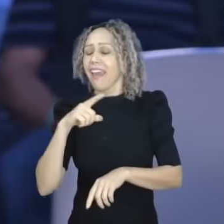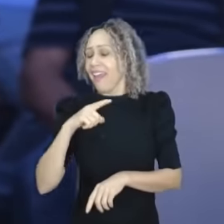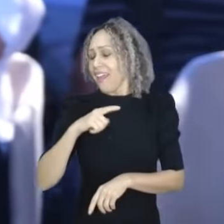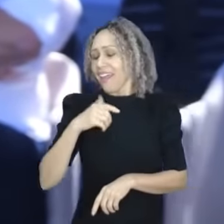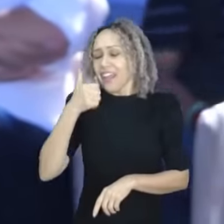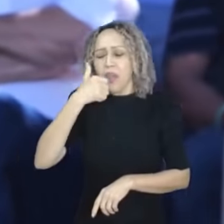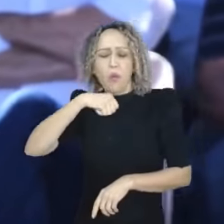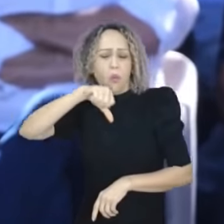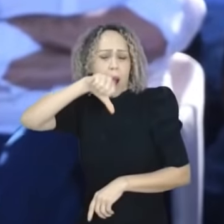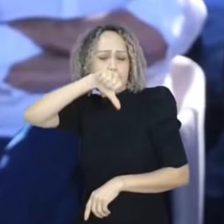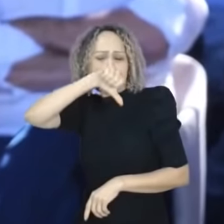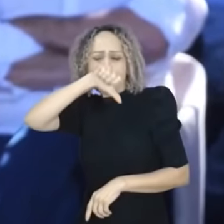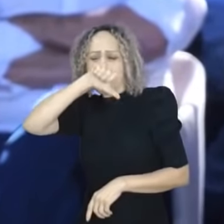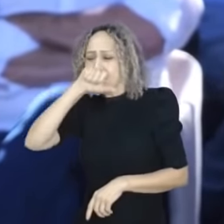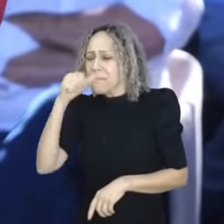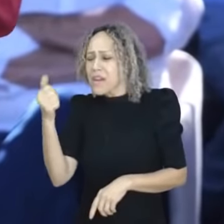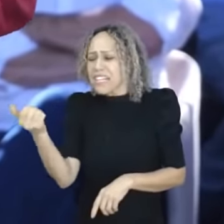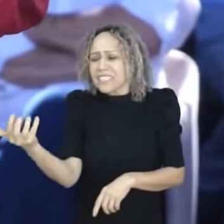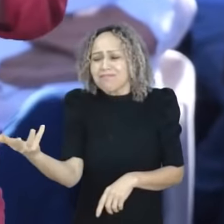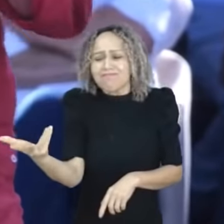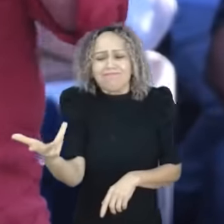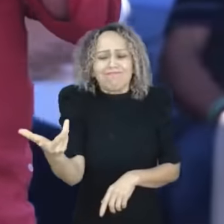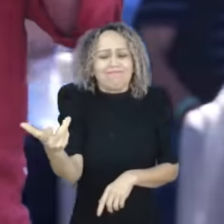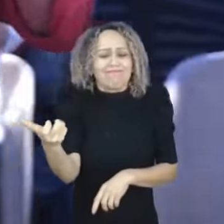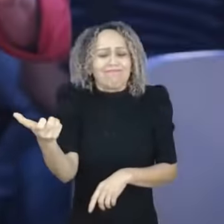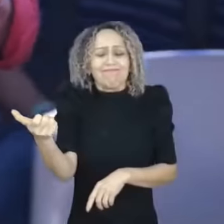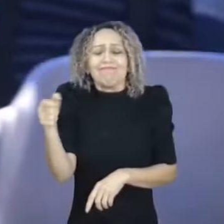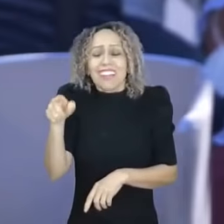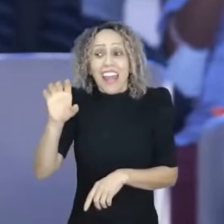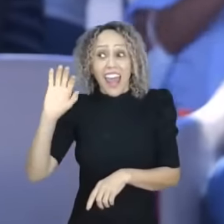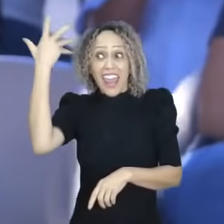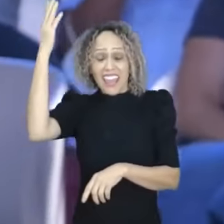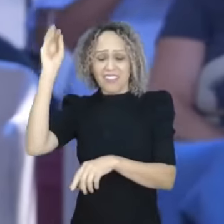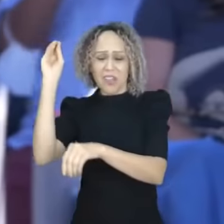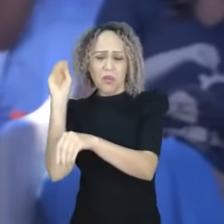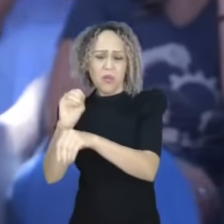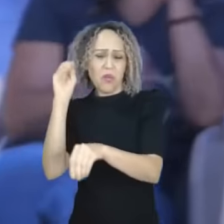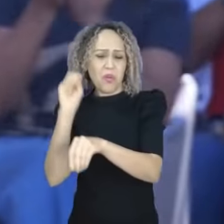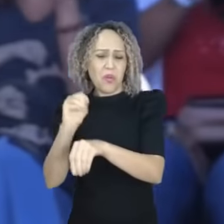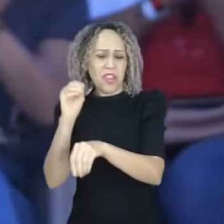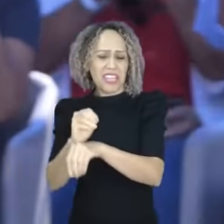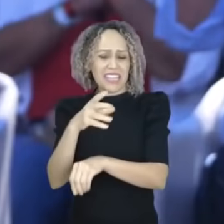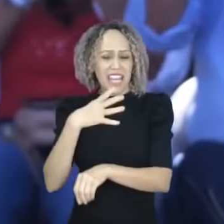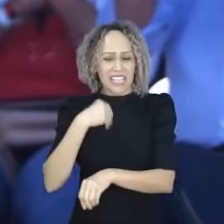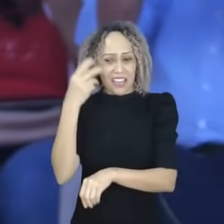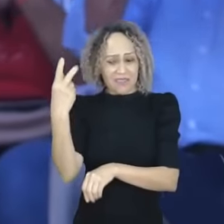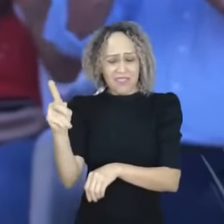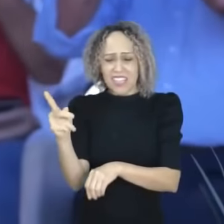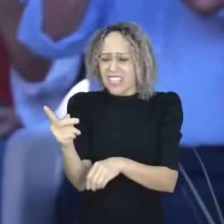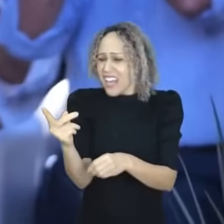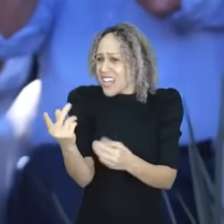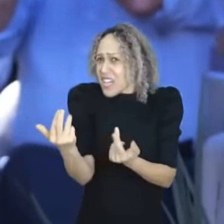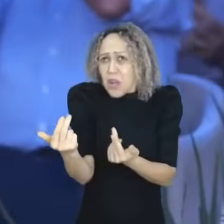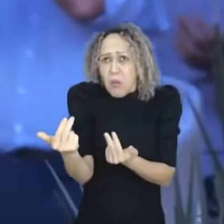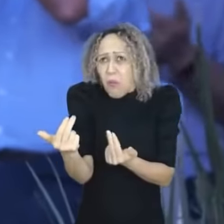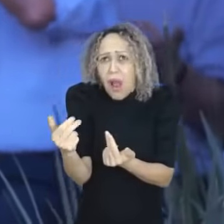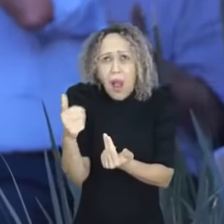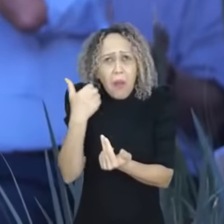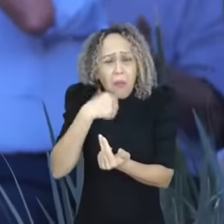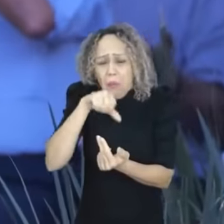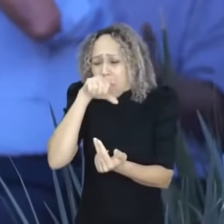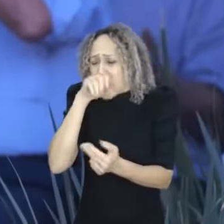especial, porque resolveu cuidar da sua filha como toda mãe deve cuidar de um filho